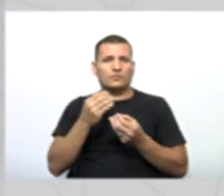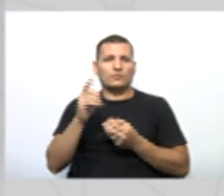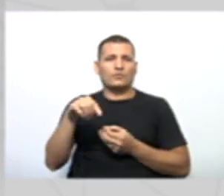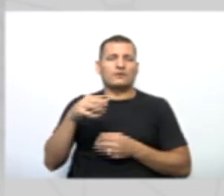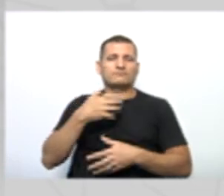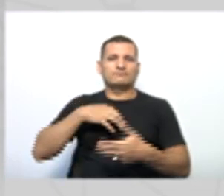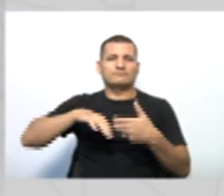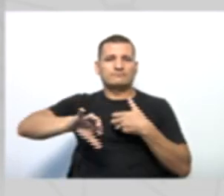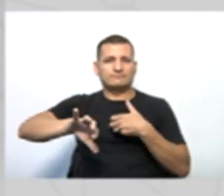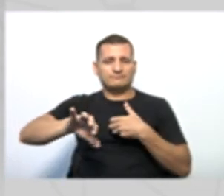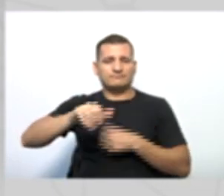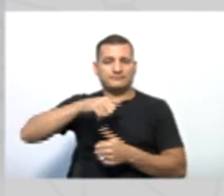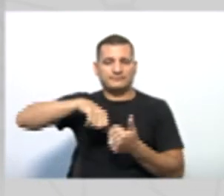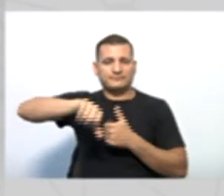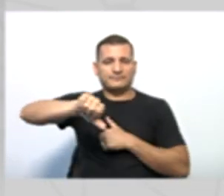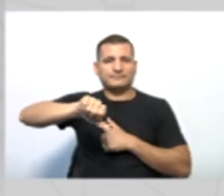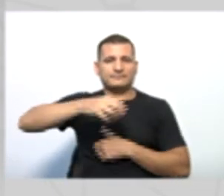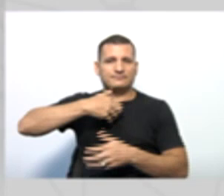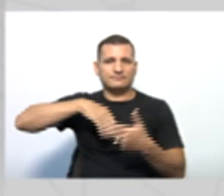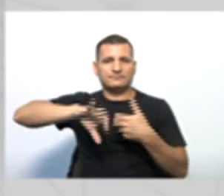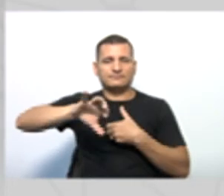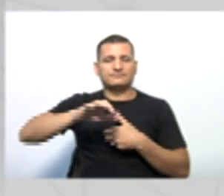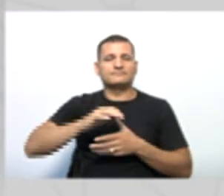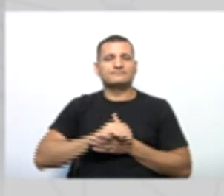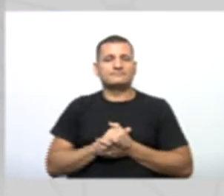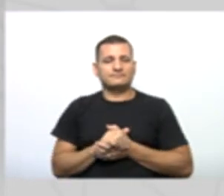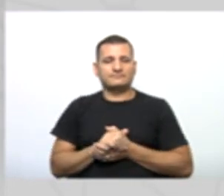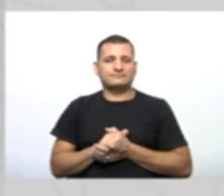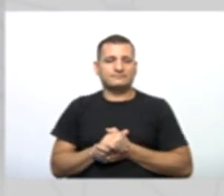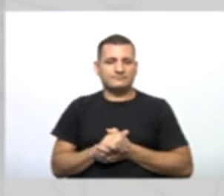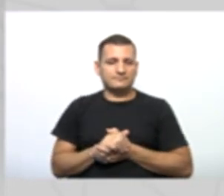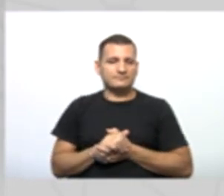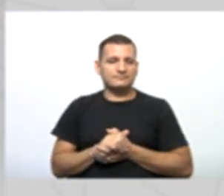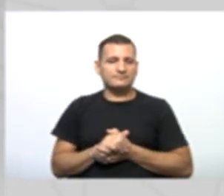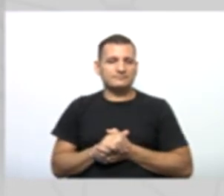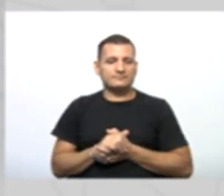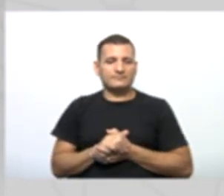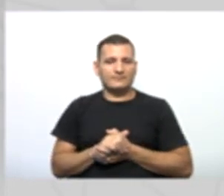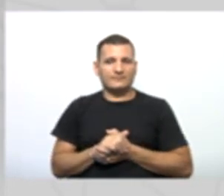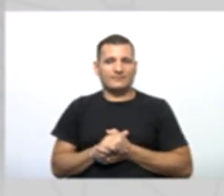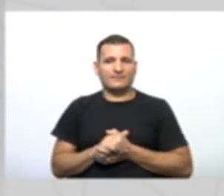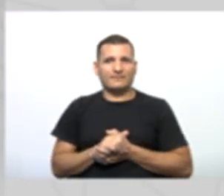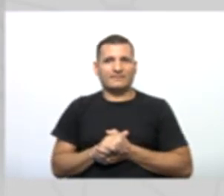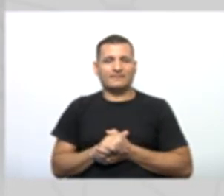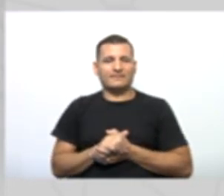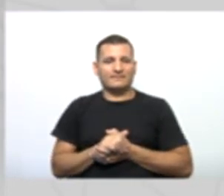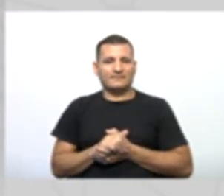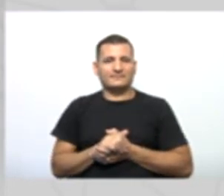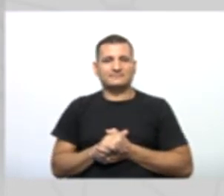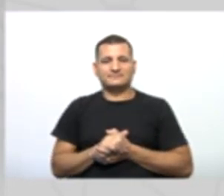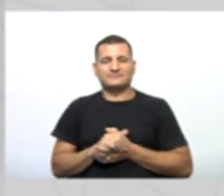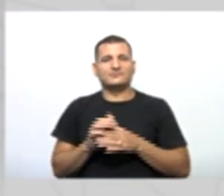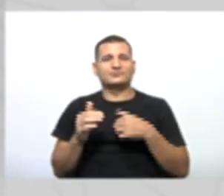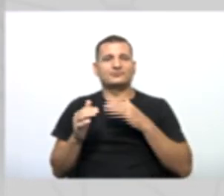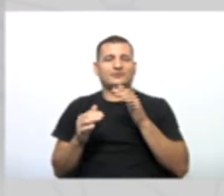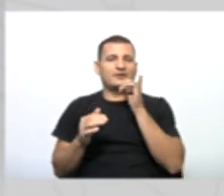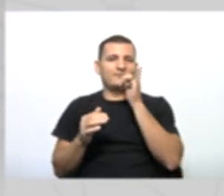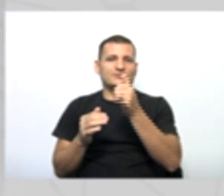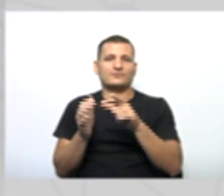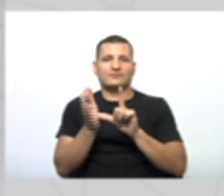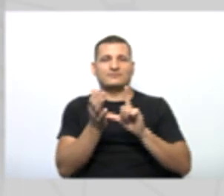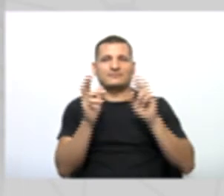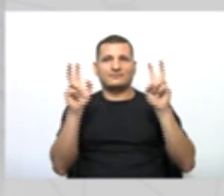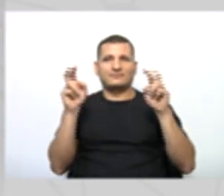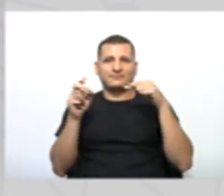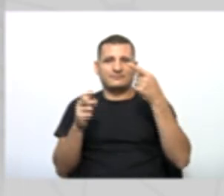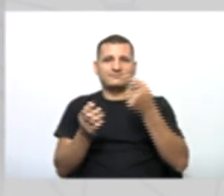outro. Exatamente. Então isso é um critério. Tá dando spoiler de novo, ó, não pode, professor. Eu tento não dar spoiler, mas é mais forte que eu. Já está adiantando o assunto da aula